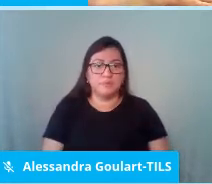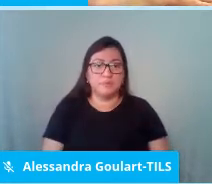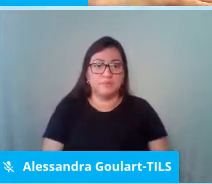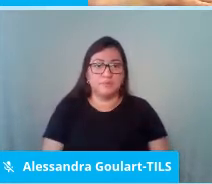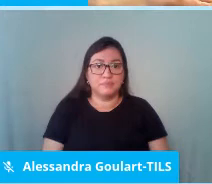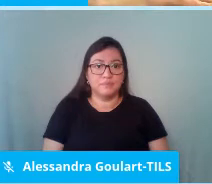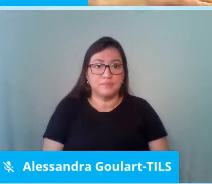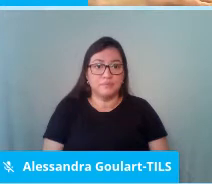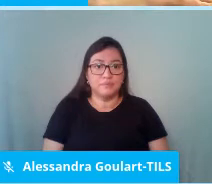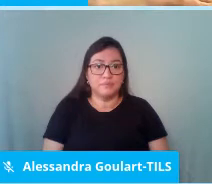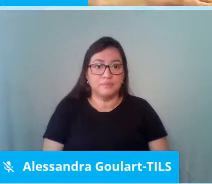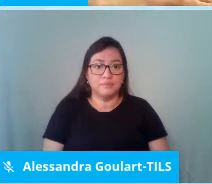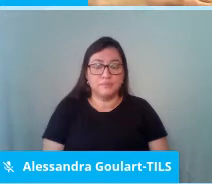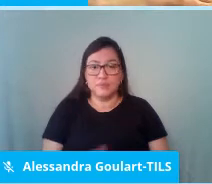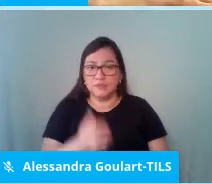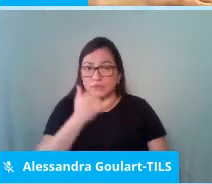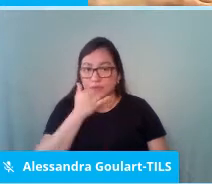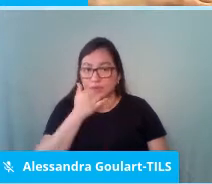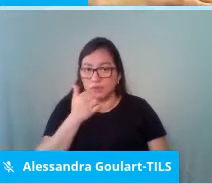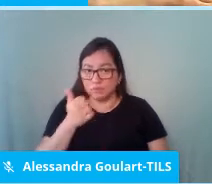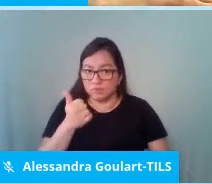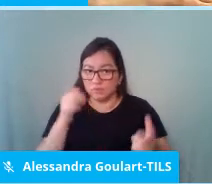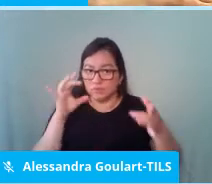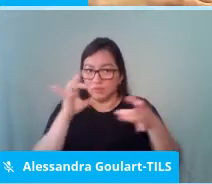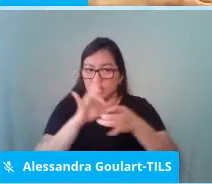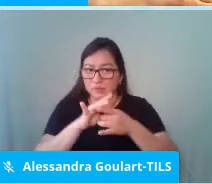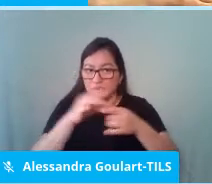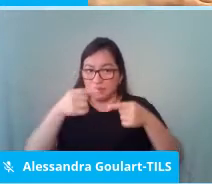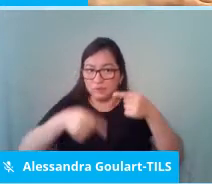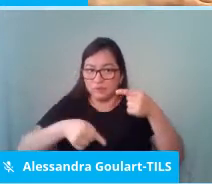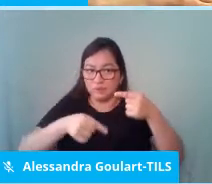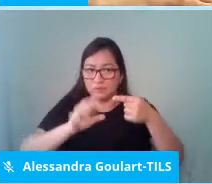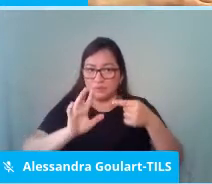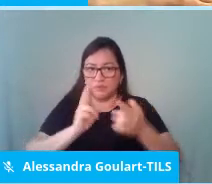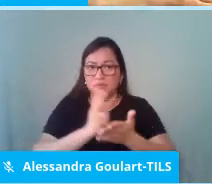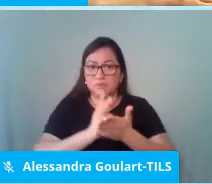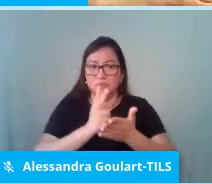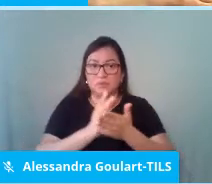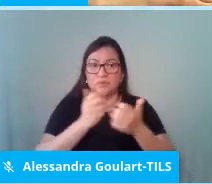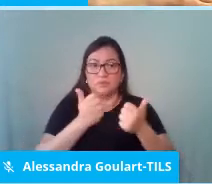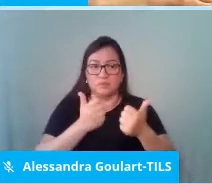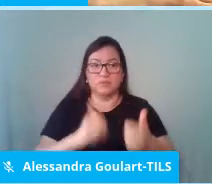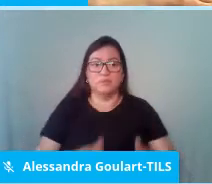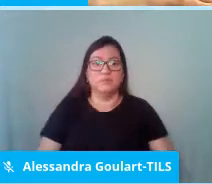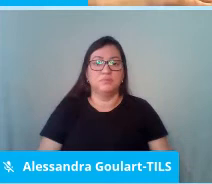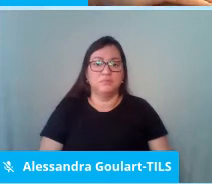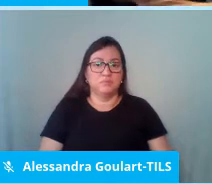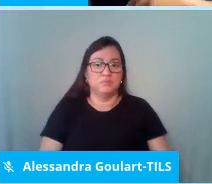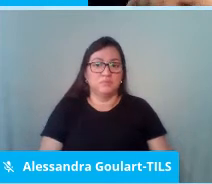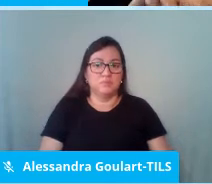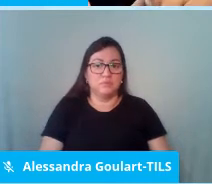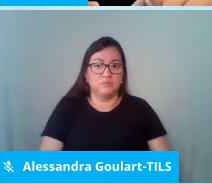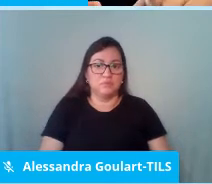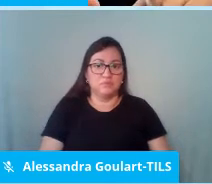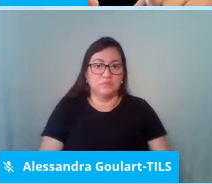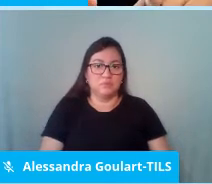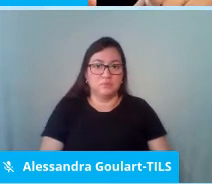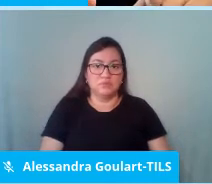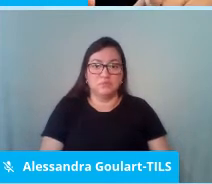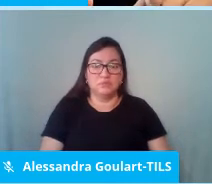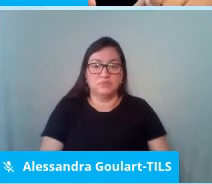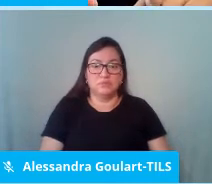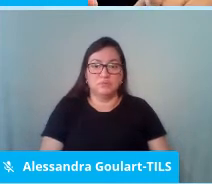Eu não sei se a minha conexão está boa, não. Desculpa, pessoal. O próximo, por favor, Marlon.